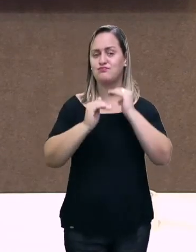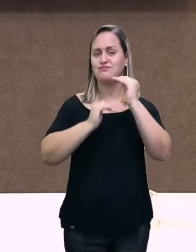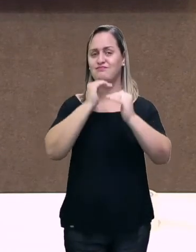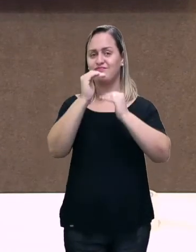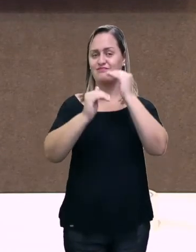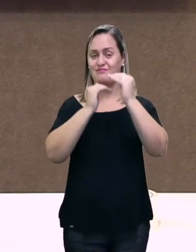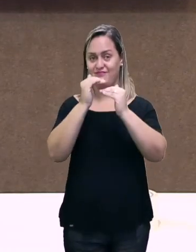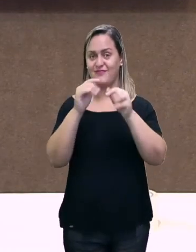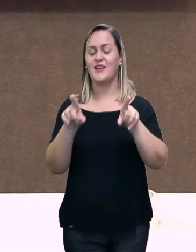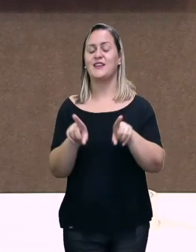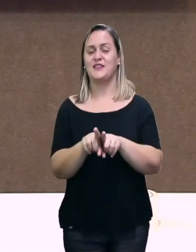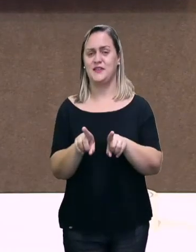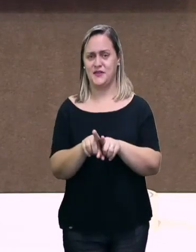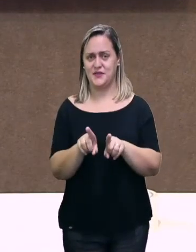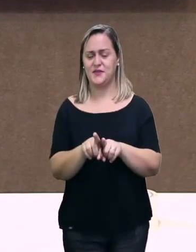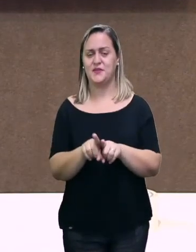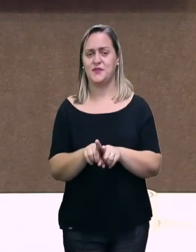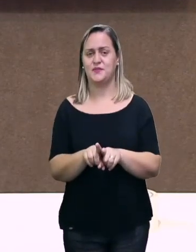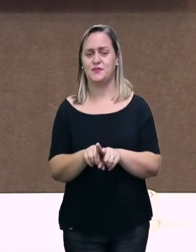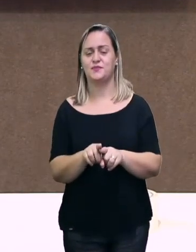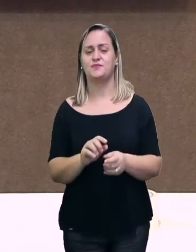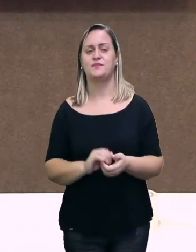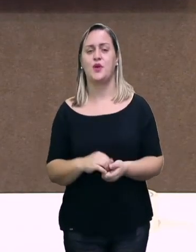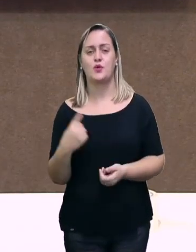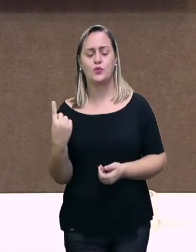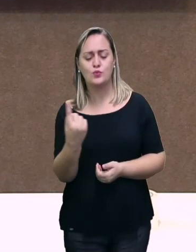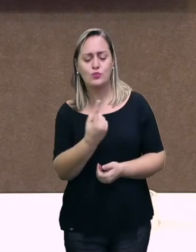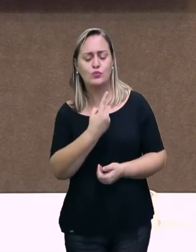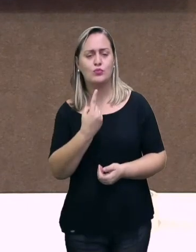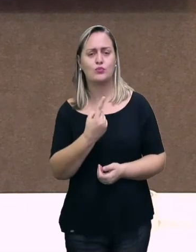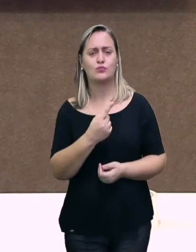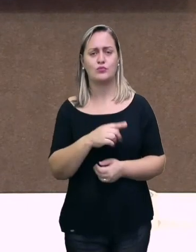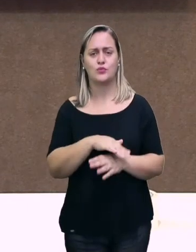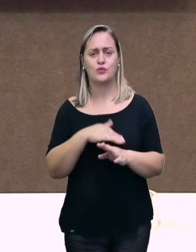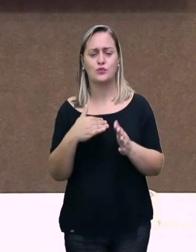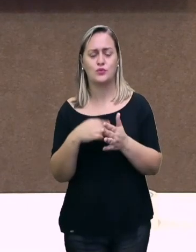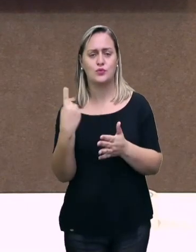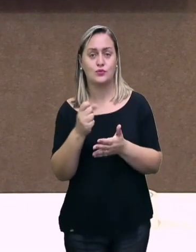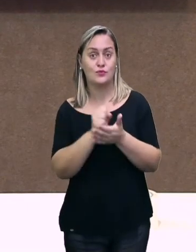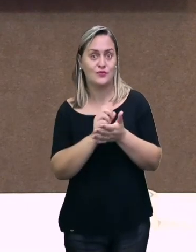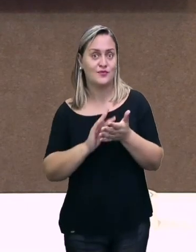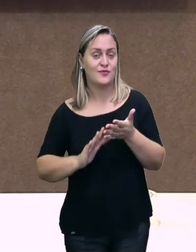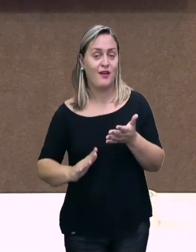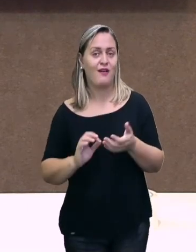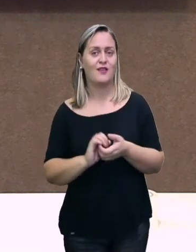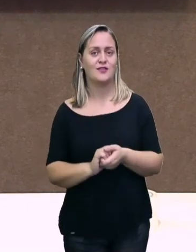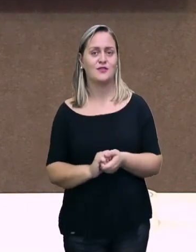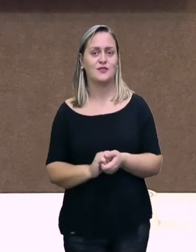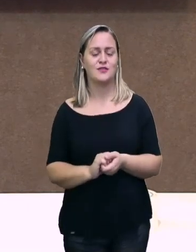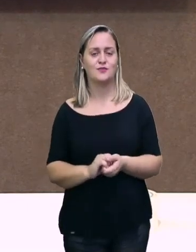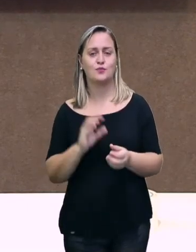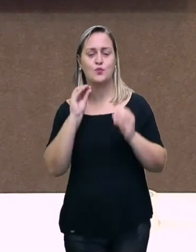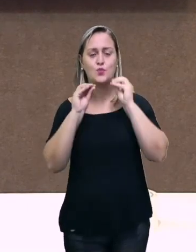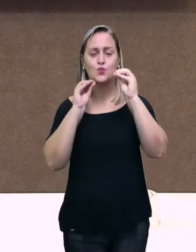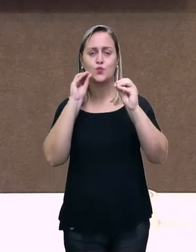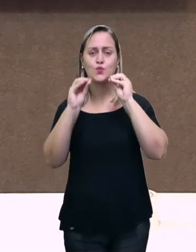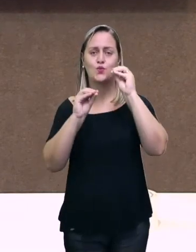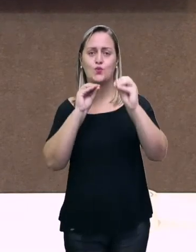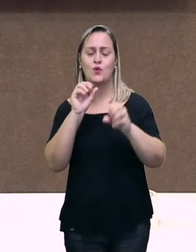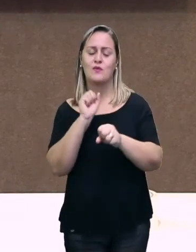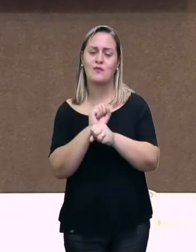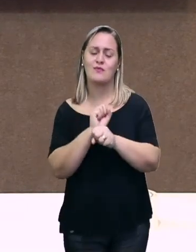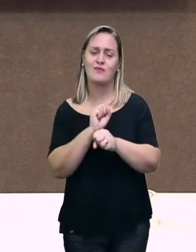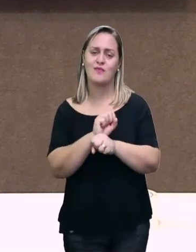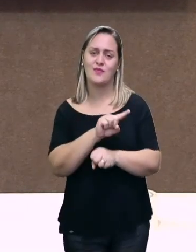grande aí ao decorrer de todas as nossas atividades, tá bom? Um grande beijo para vocês, espero que